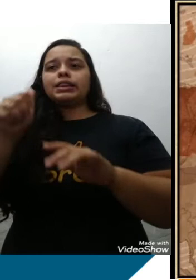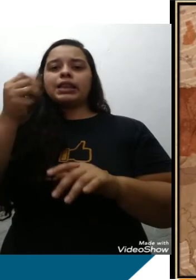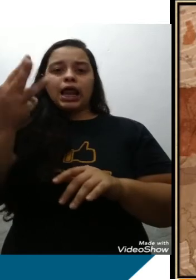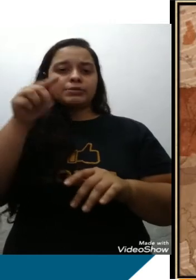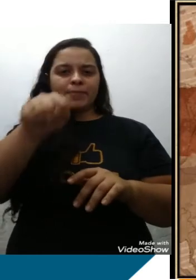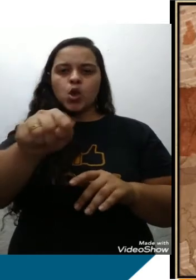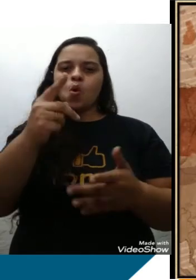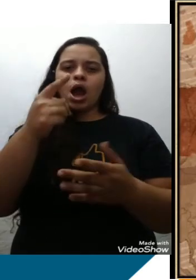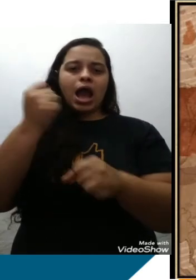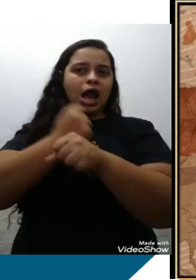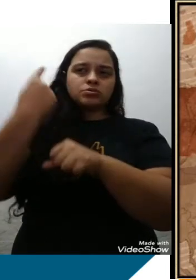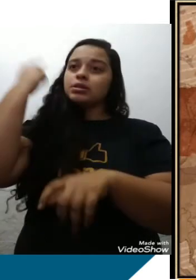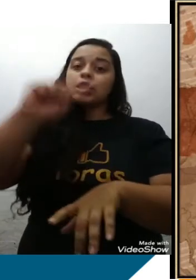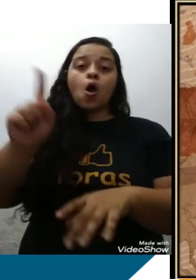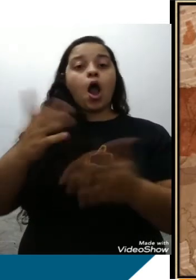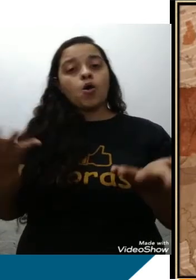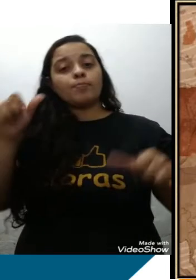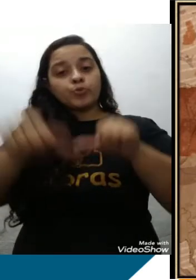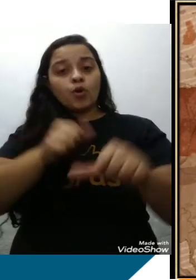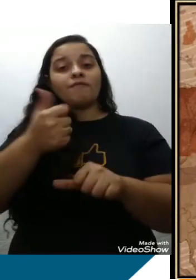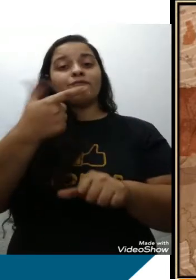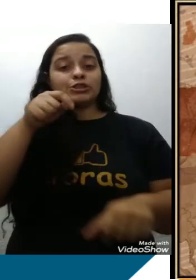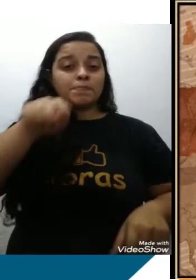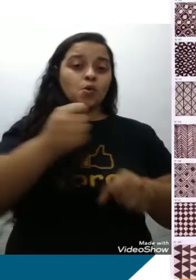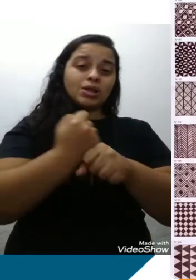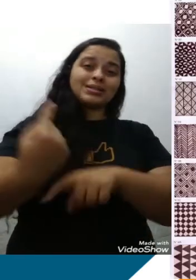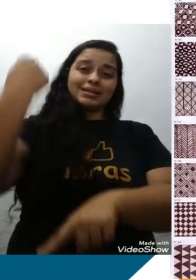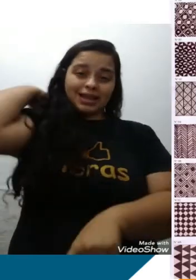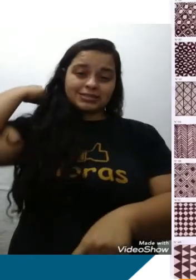mais há 13 mil anos, e sim há mais de 20 mil anos atrás.